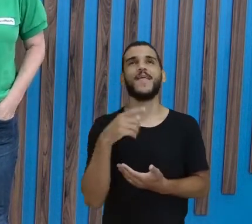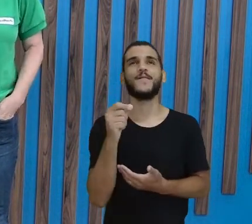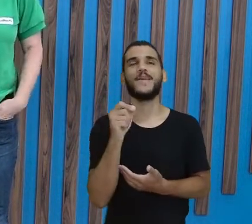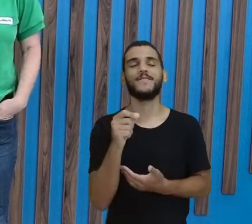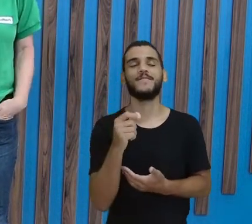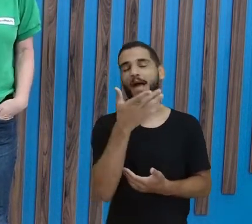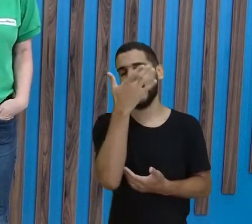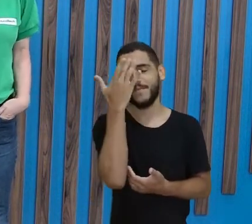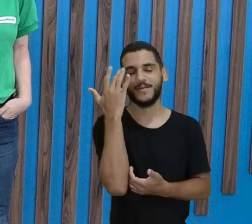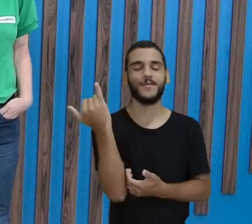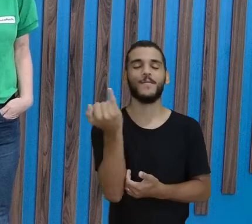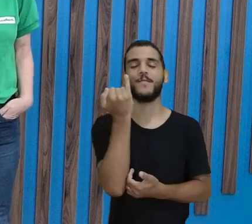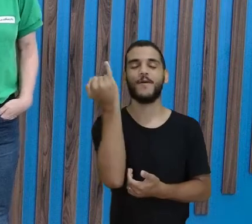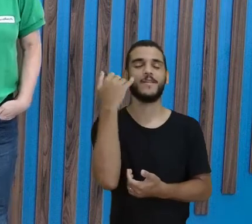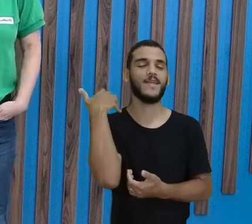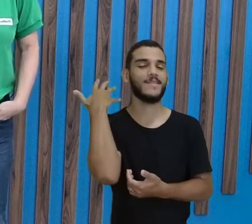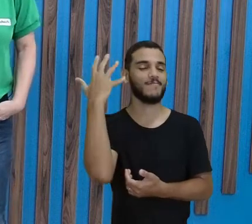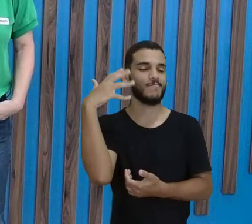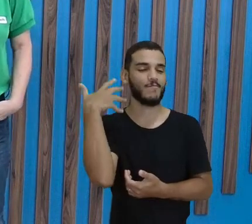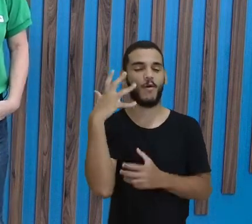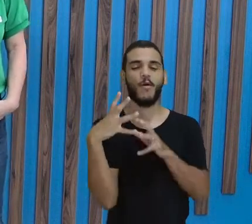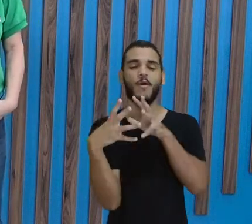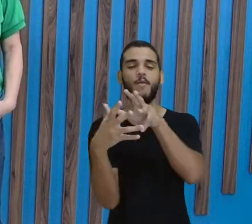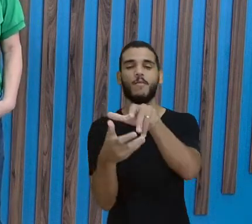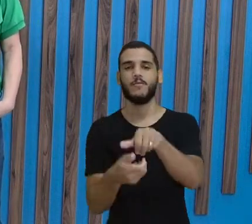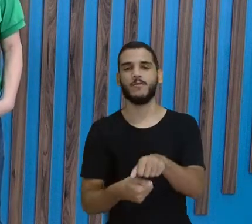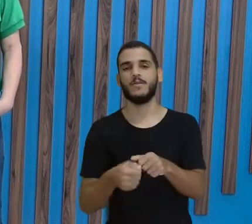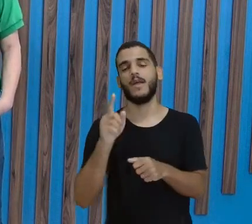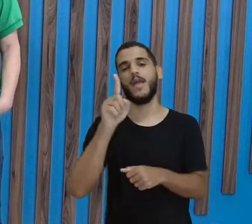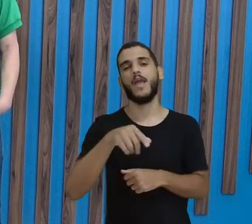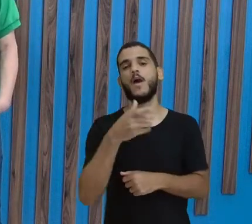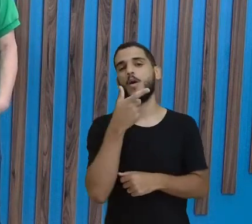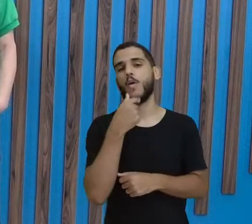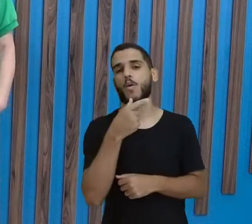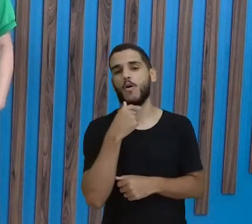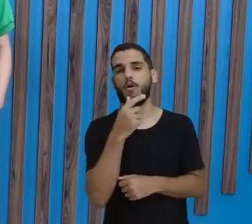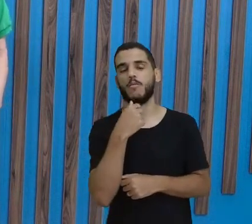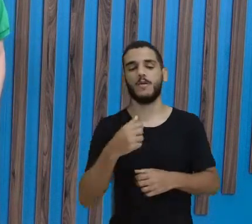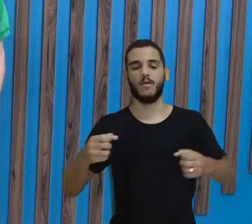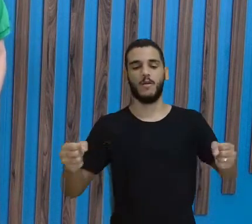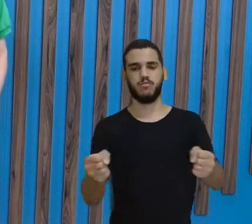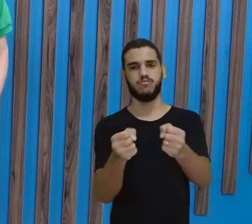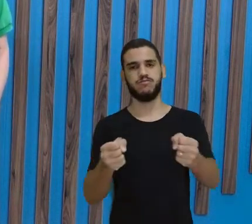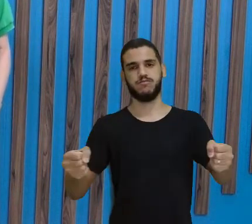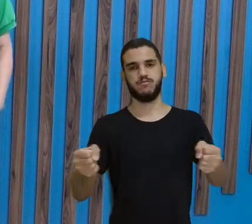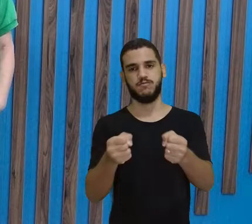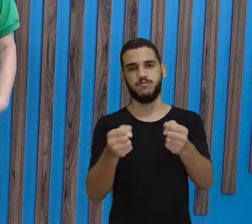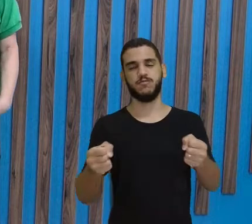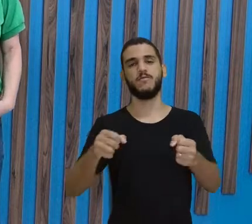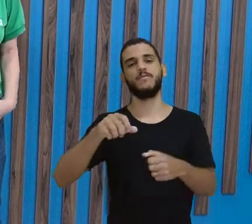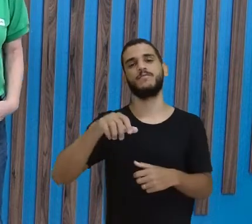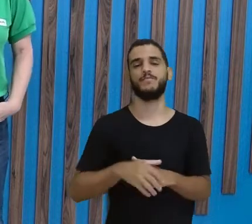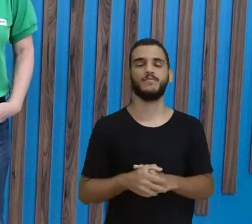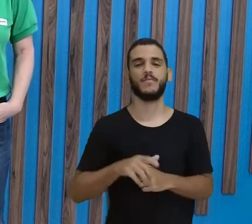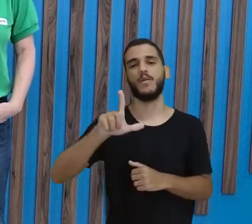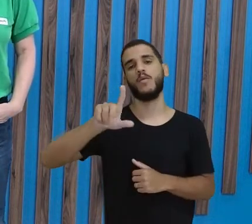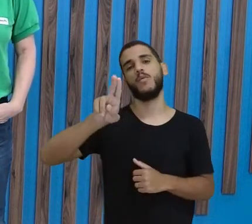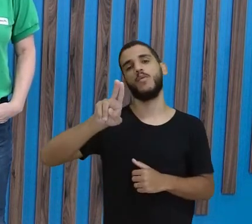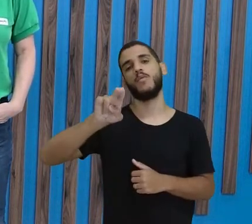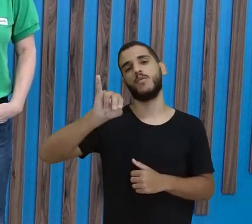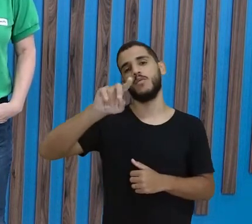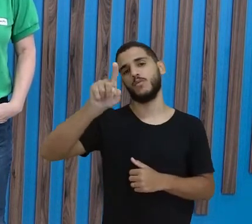assim, Sim, do conta. mundo, que é justamente Luiz Gonzaga. Vocês sabiam aí, e você também, professora Keise, Sim. que ele foi chamado de